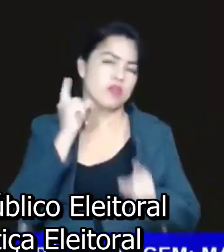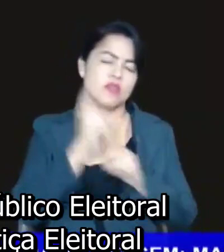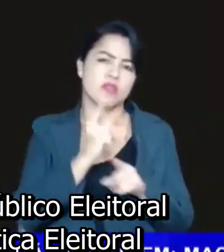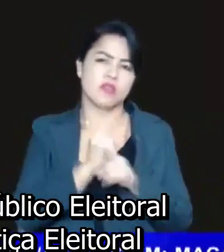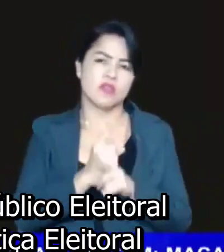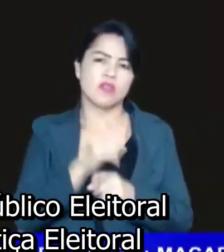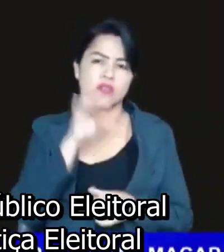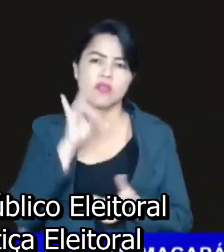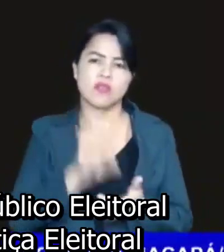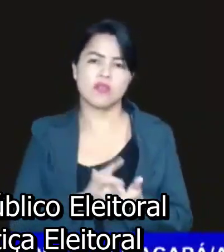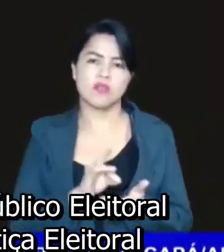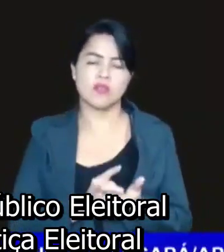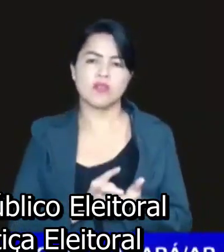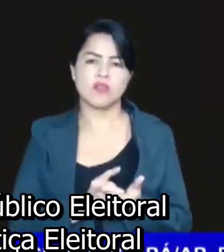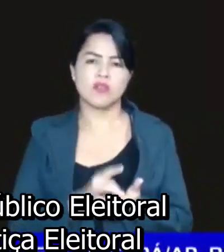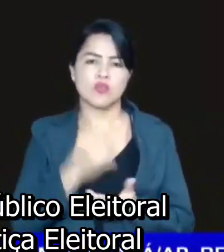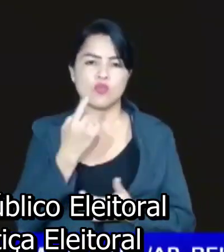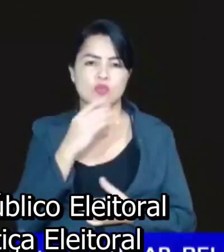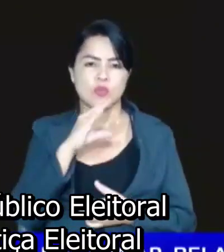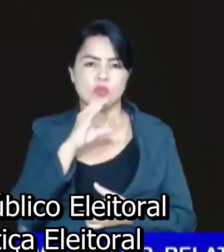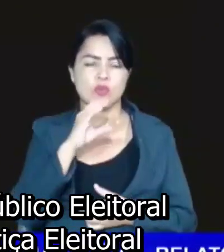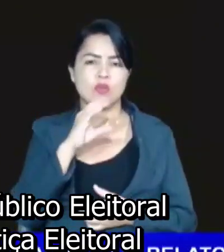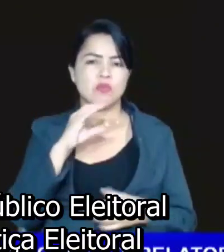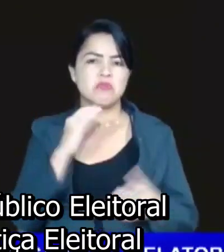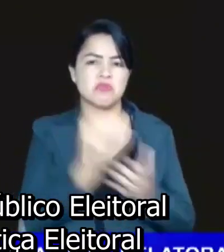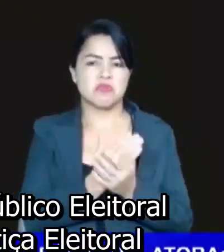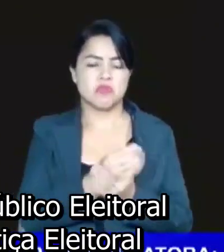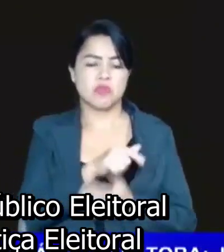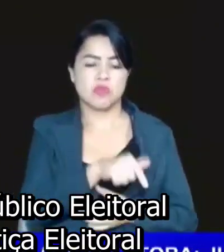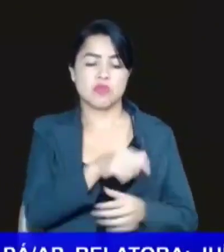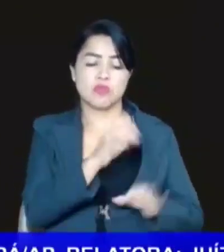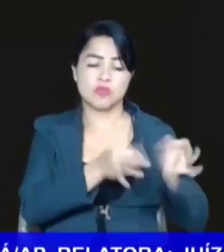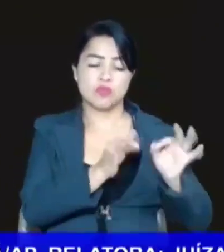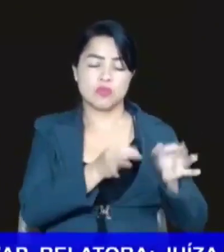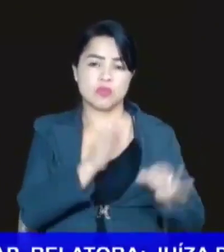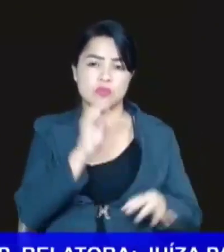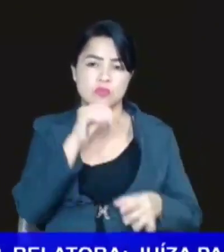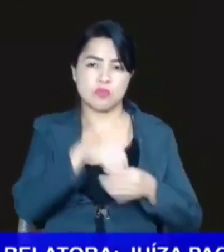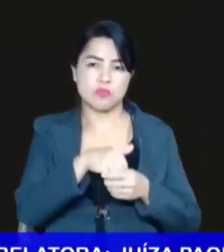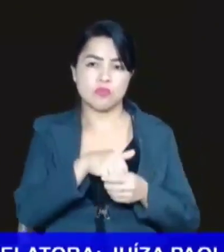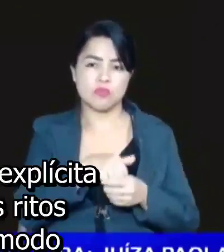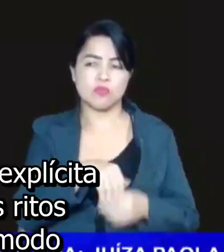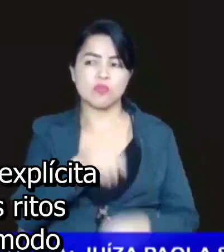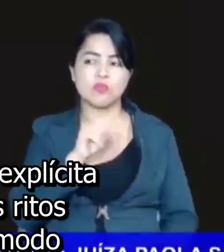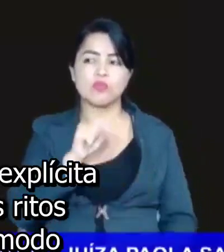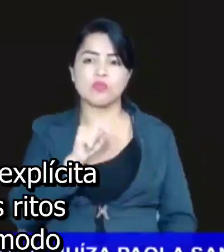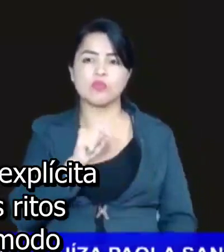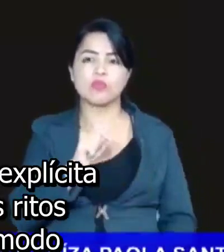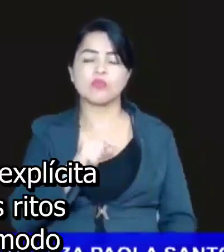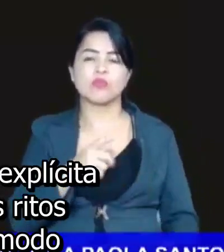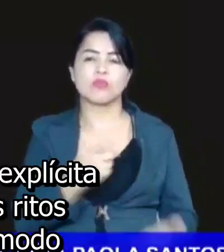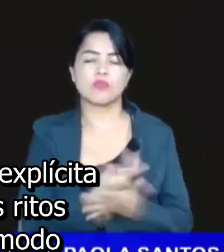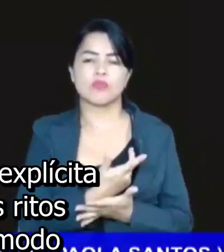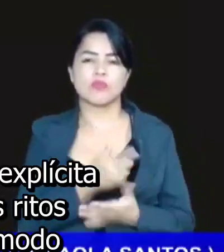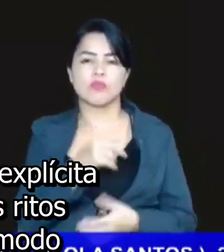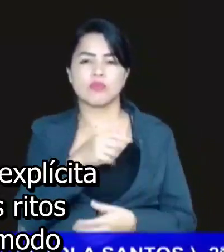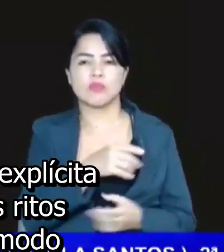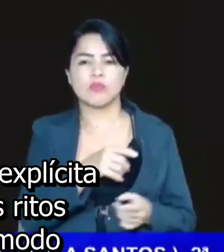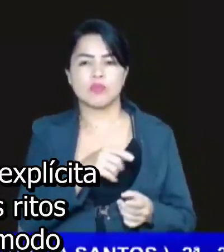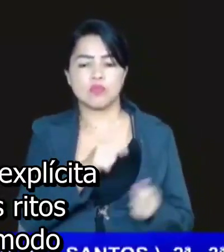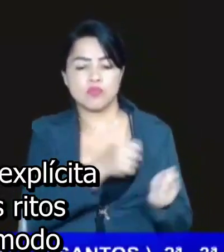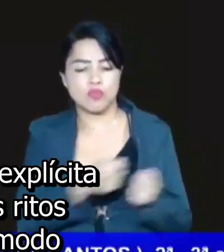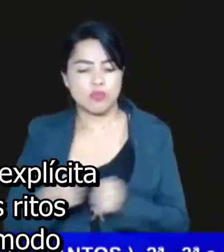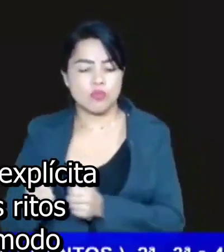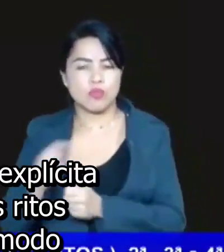para afirmar uma condenação na Justiça Eleitoral. O que se deu aqui, ou o que há aqui, é